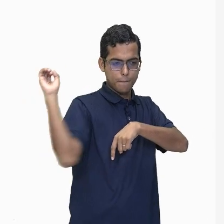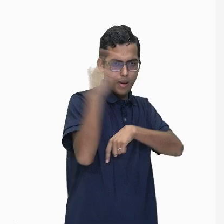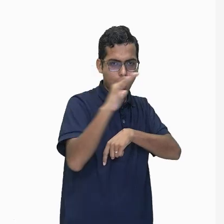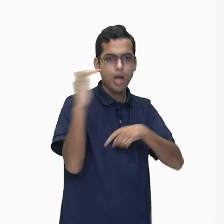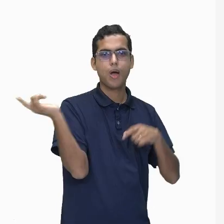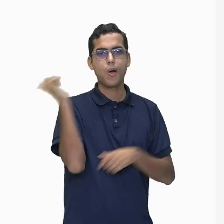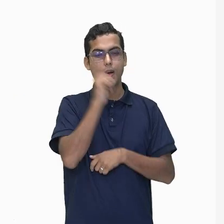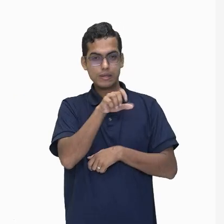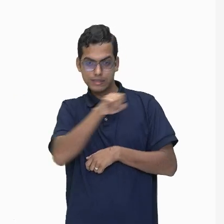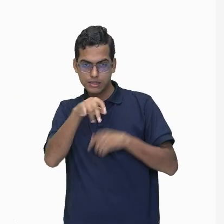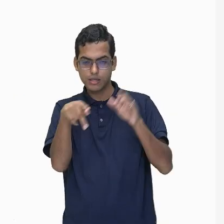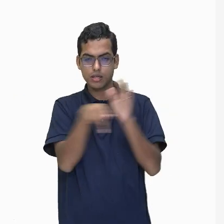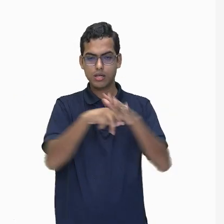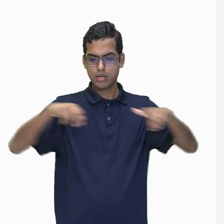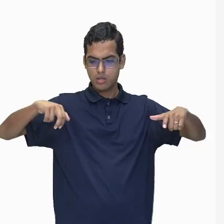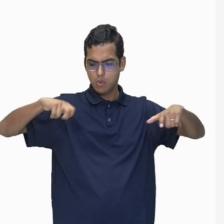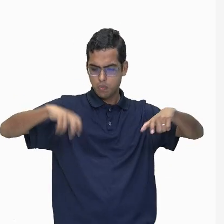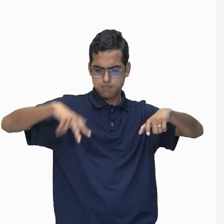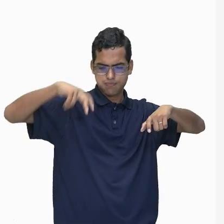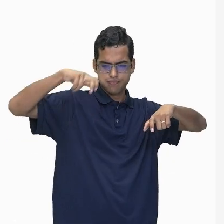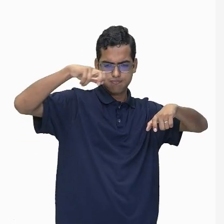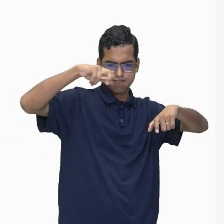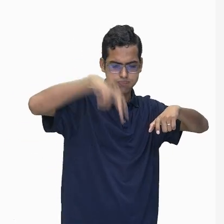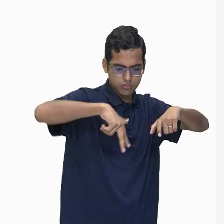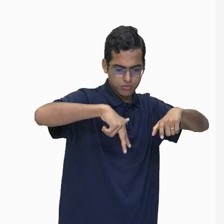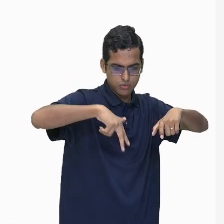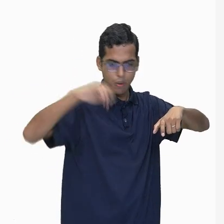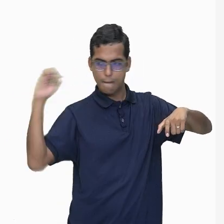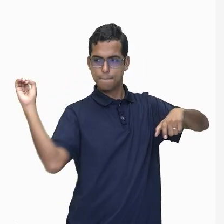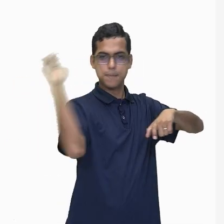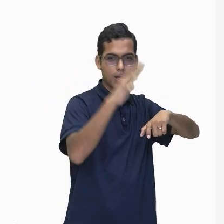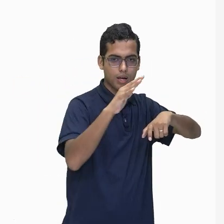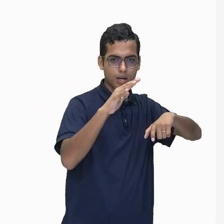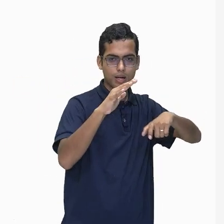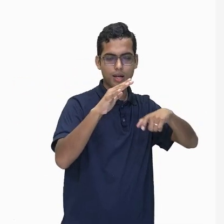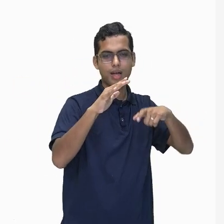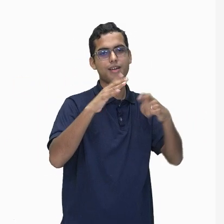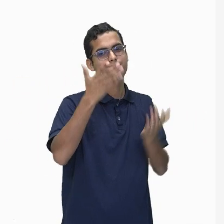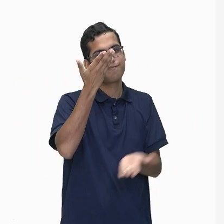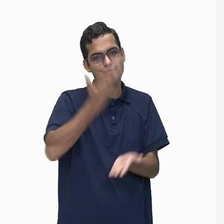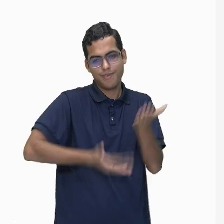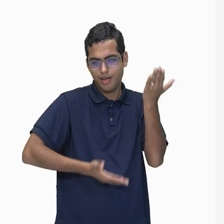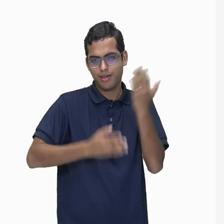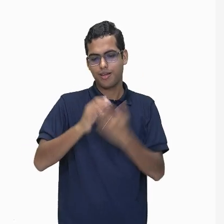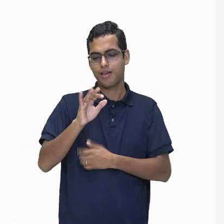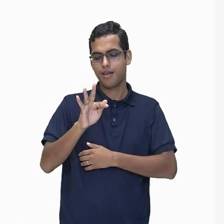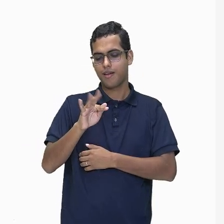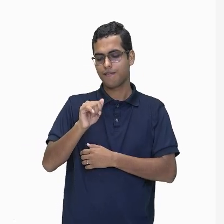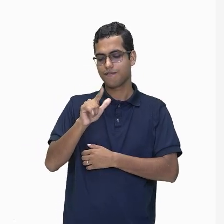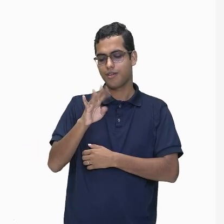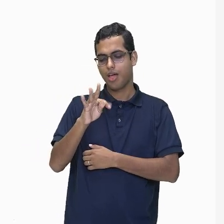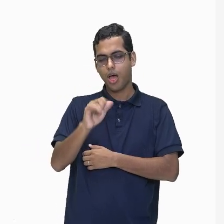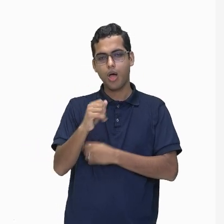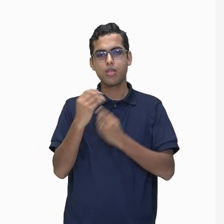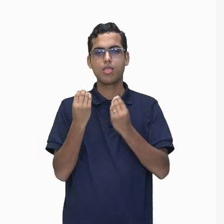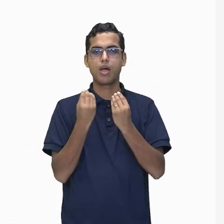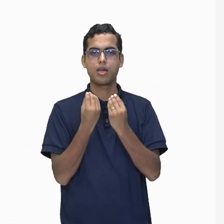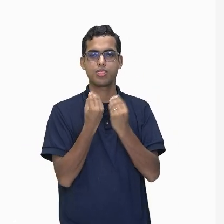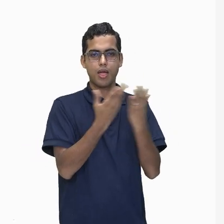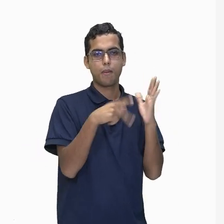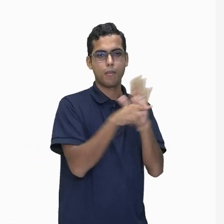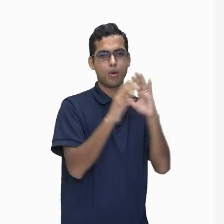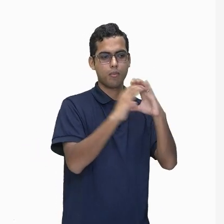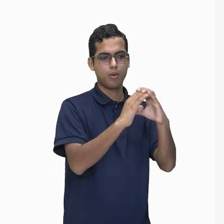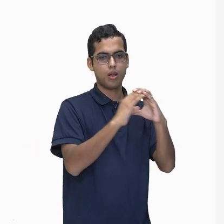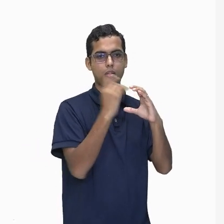você tocar no chão dentro dessa área e arremessar a bola, você perde. Aí é falta, a bola vai para o time adversário. Tá